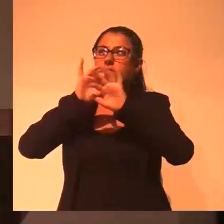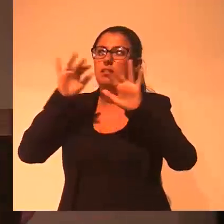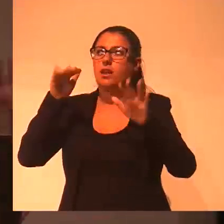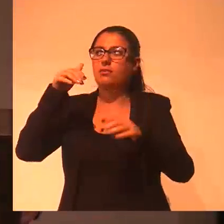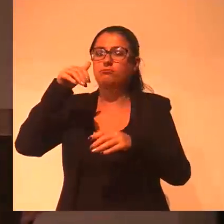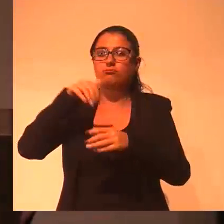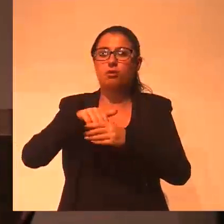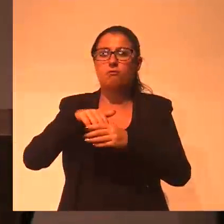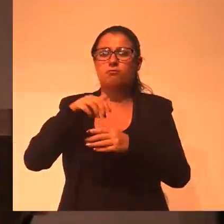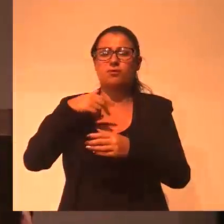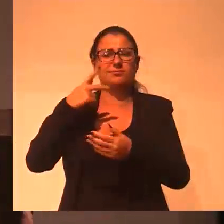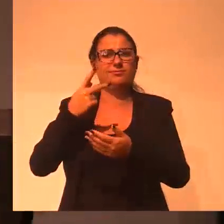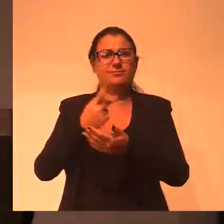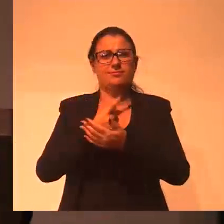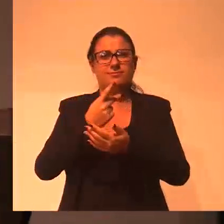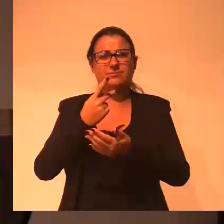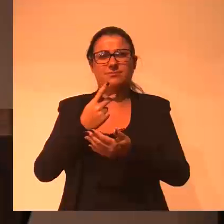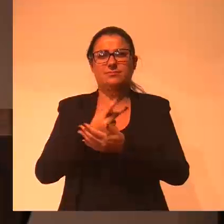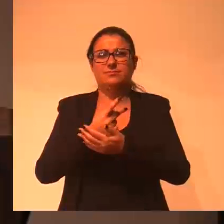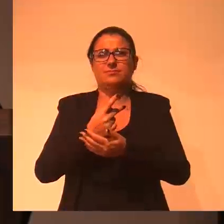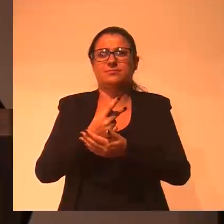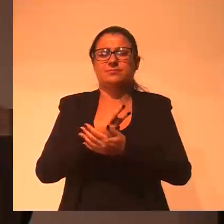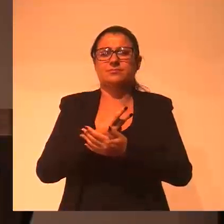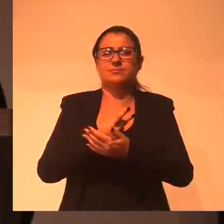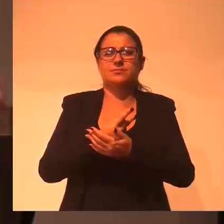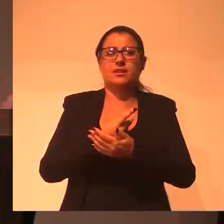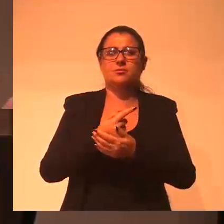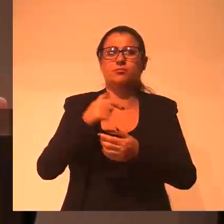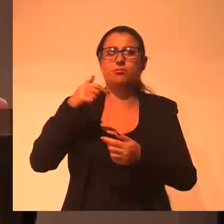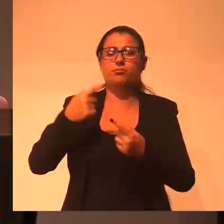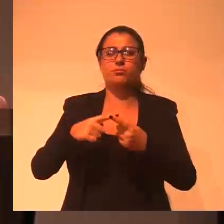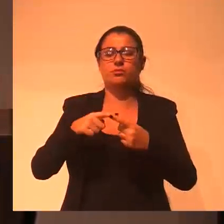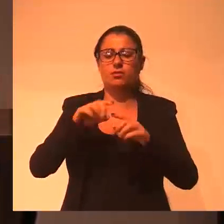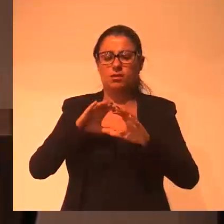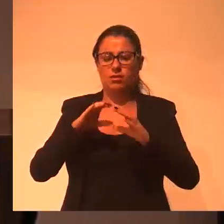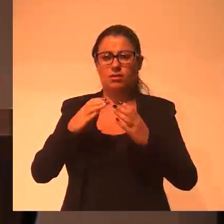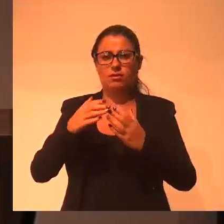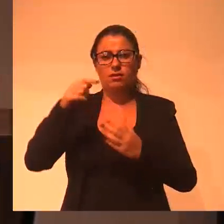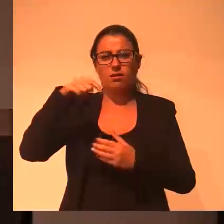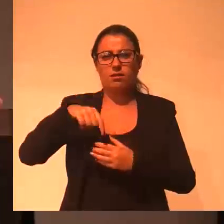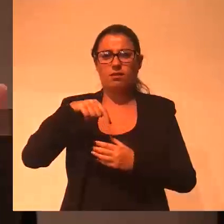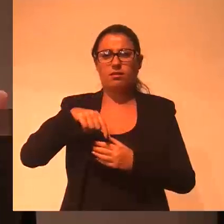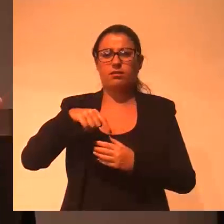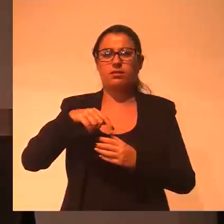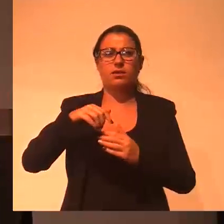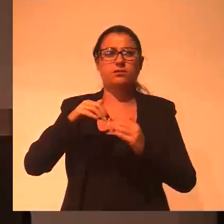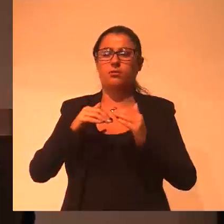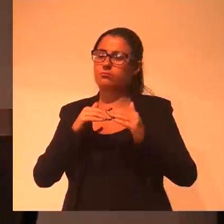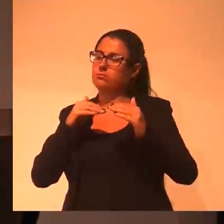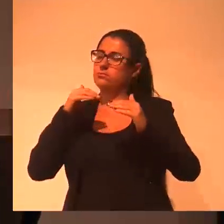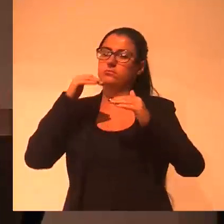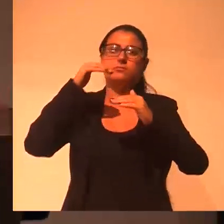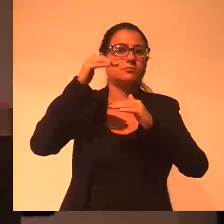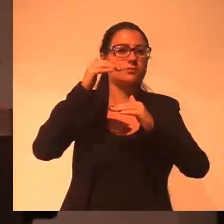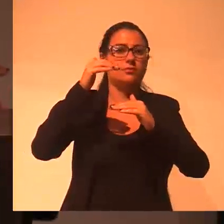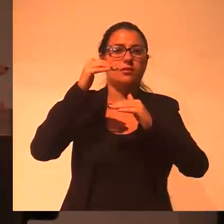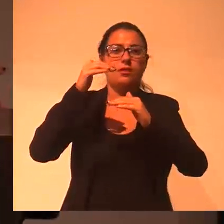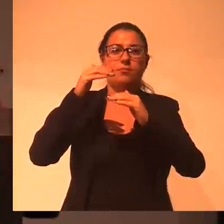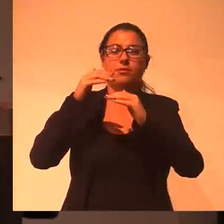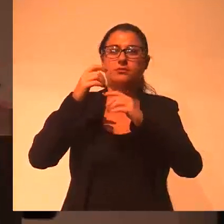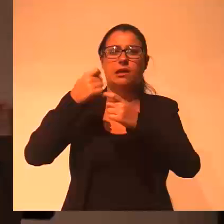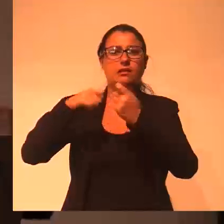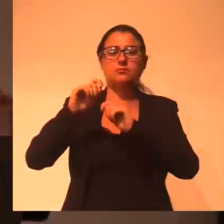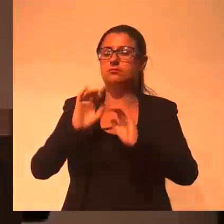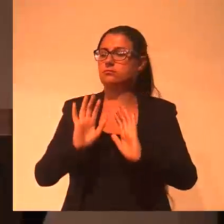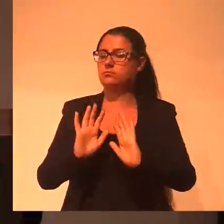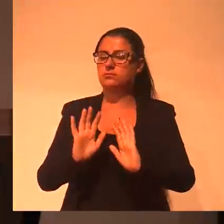equivocado, porque em nenhum momento essa casa quis passar por cima do Executivo. Longe disso. Essa casa quis trazer para a discussão,